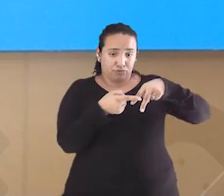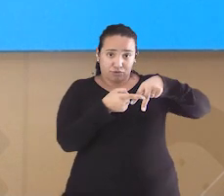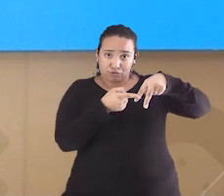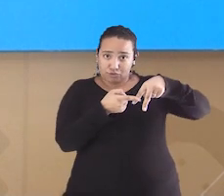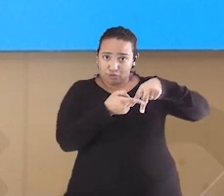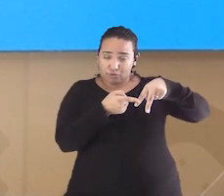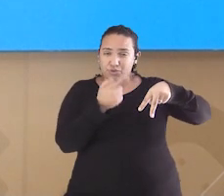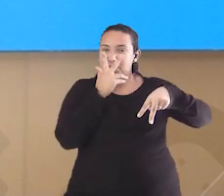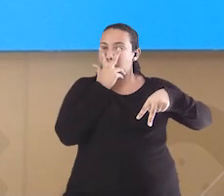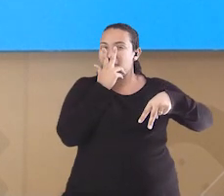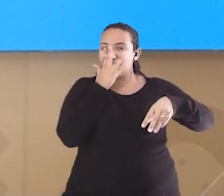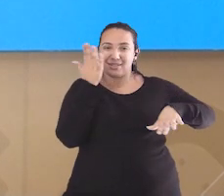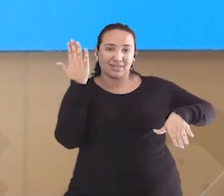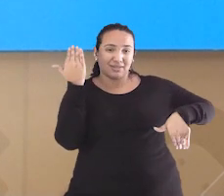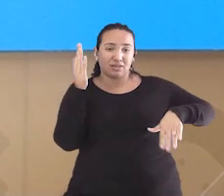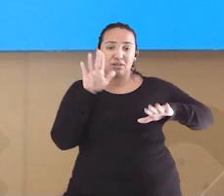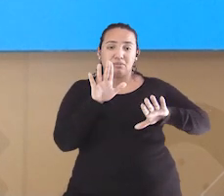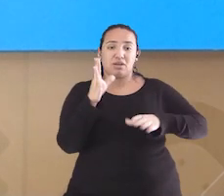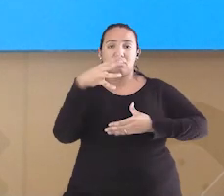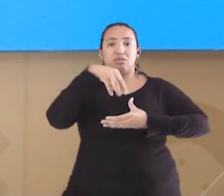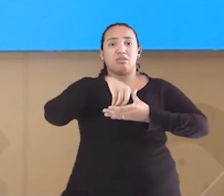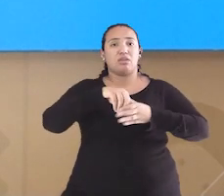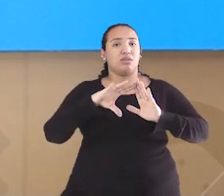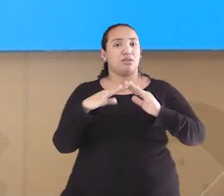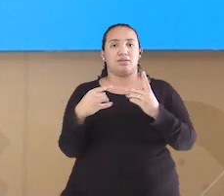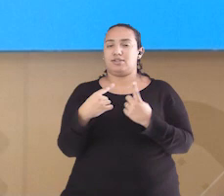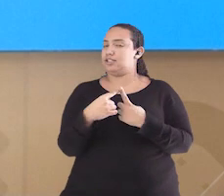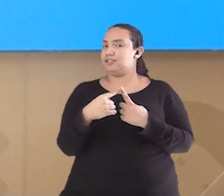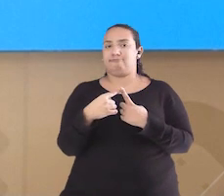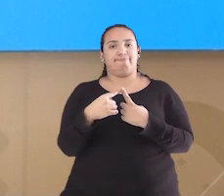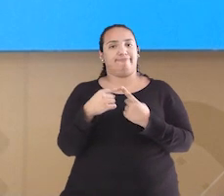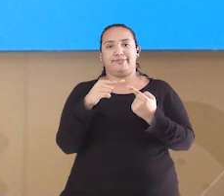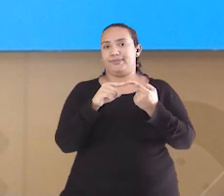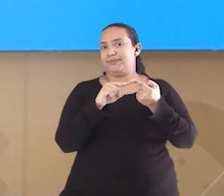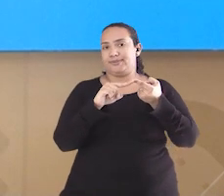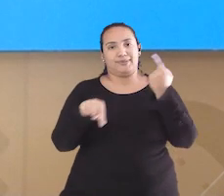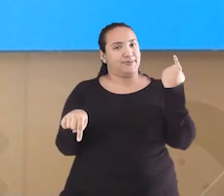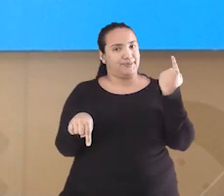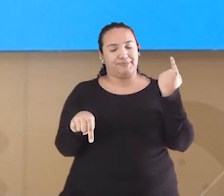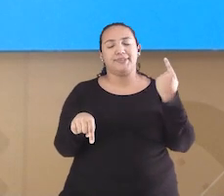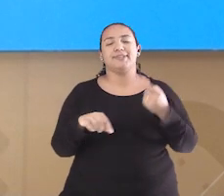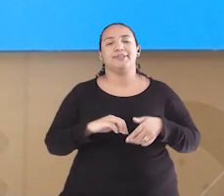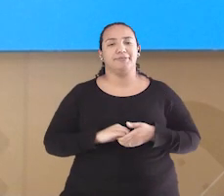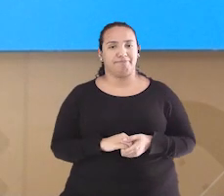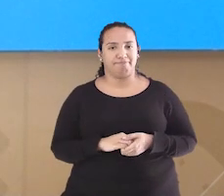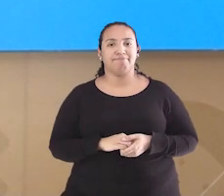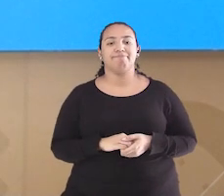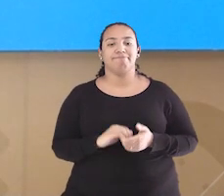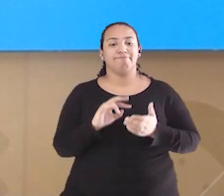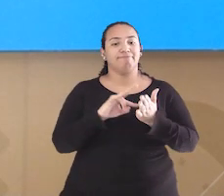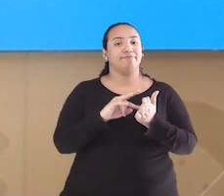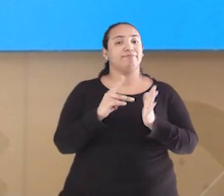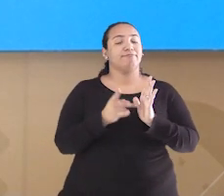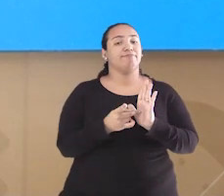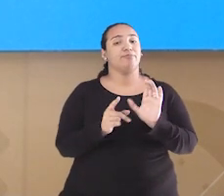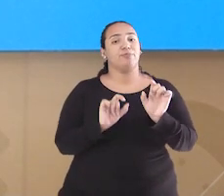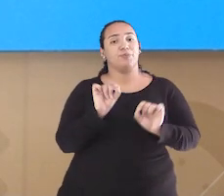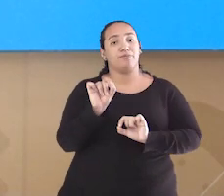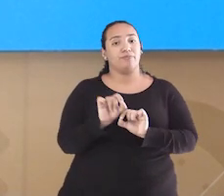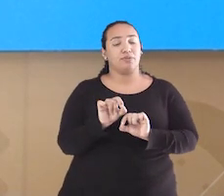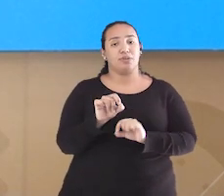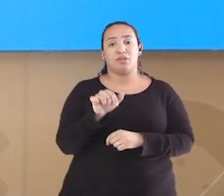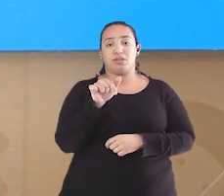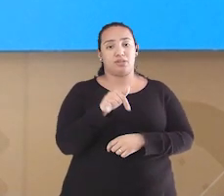de shortinho, como se fosse na praia, porém ela está dentro de uma igreja. Isso é bem inadequado, né? Ou seja, da mesma